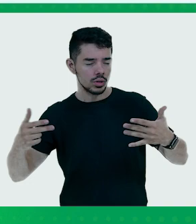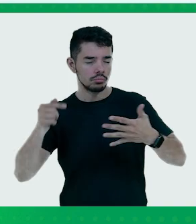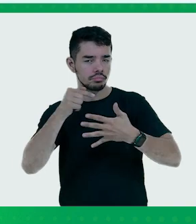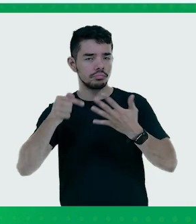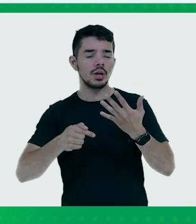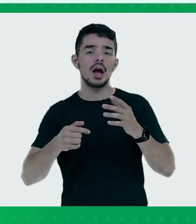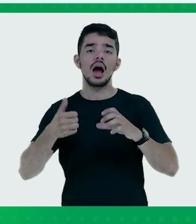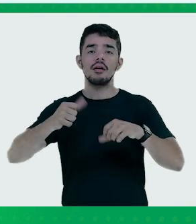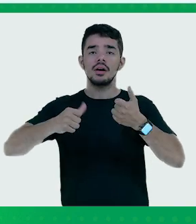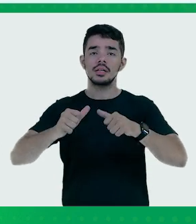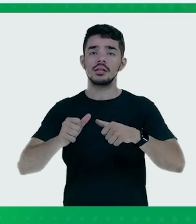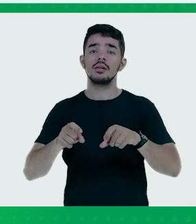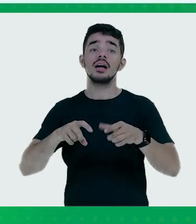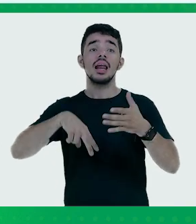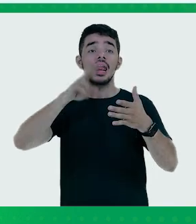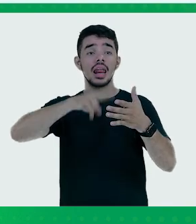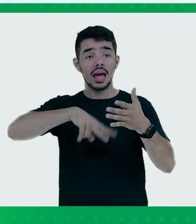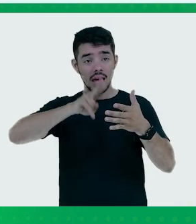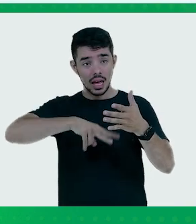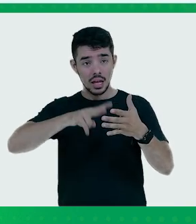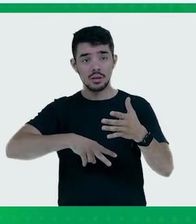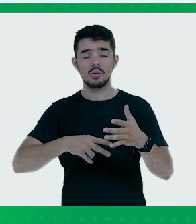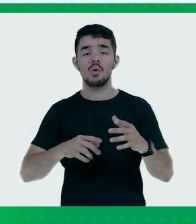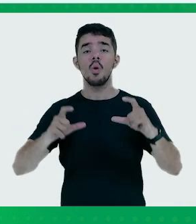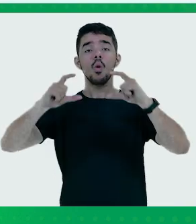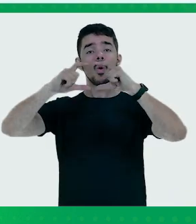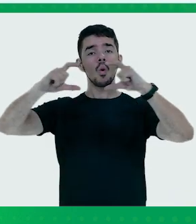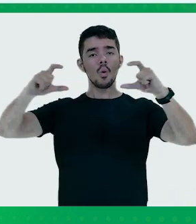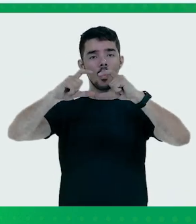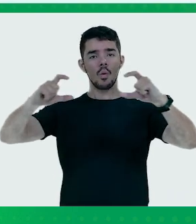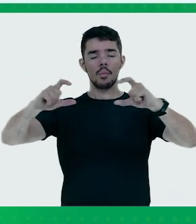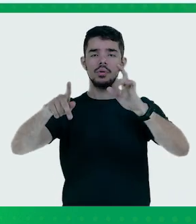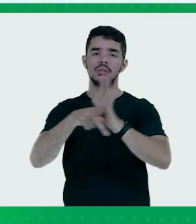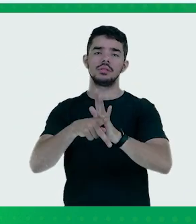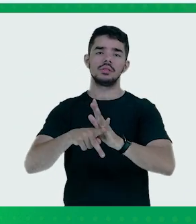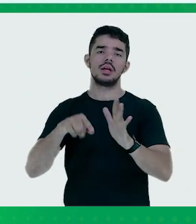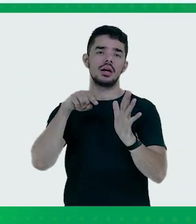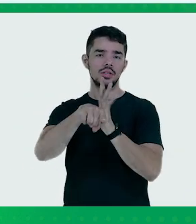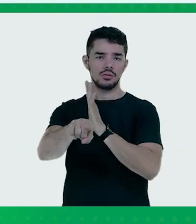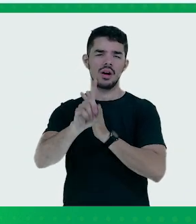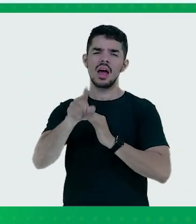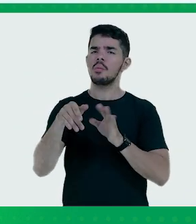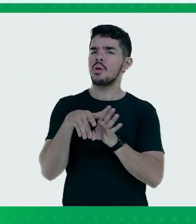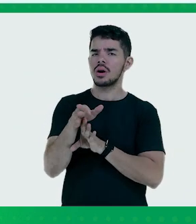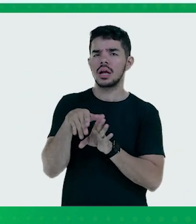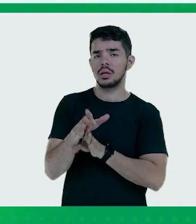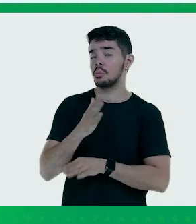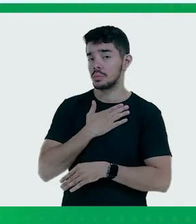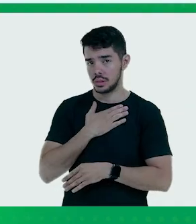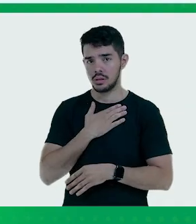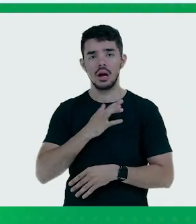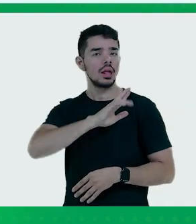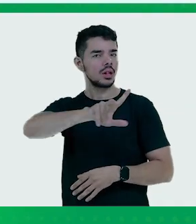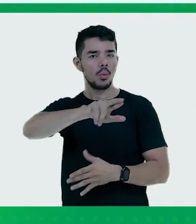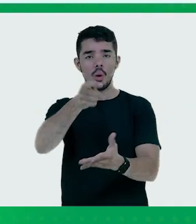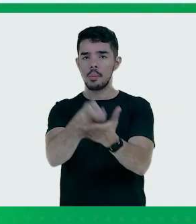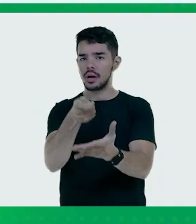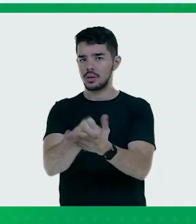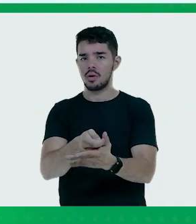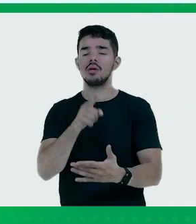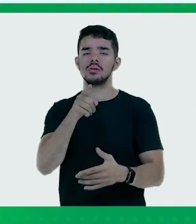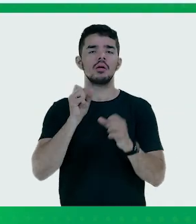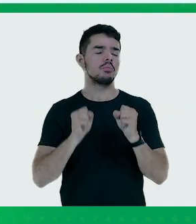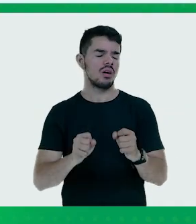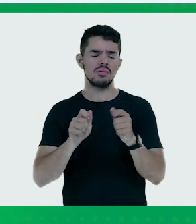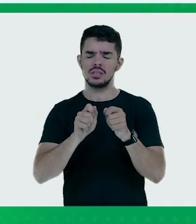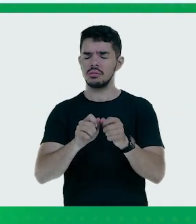do Enem, sobretudo lendo primeiro o comando da questão. É uma orientação minha. Não é obrigatório, você pode